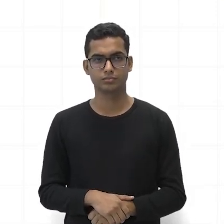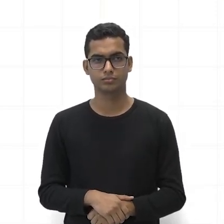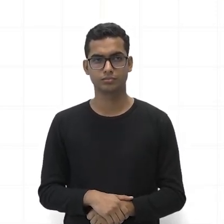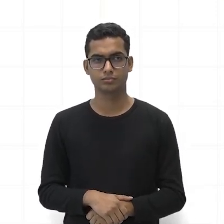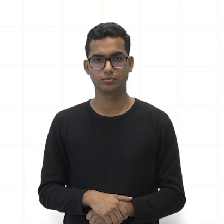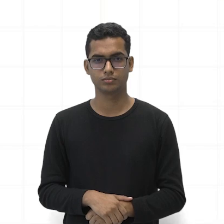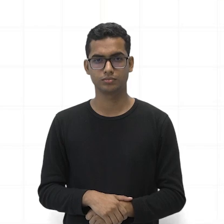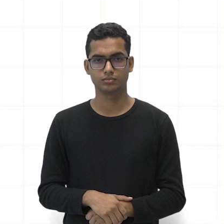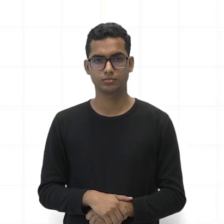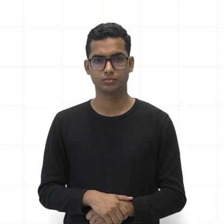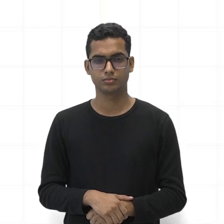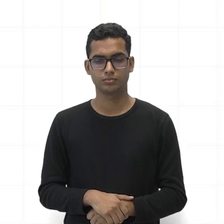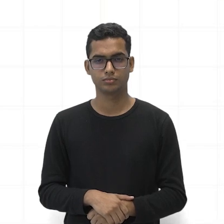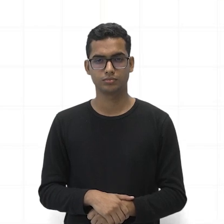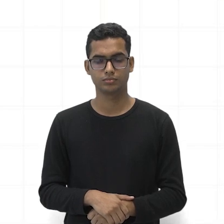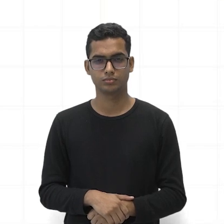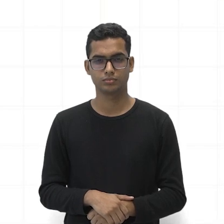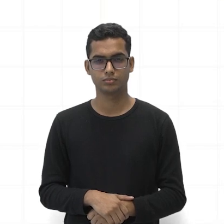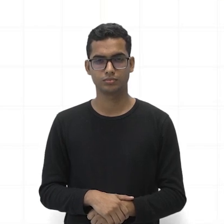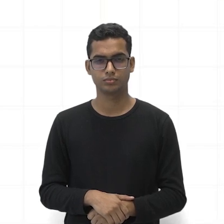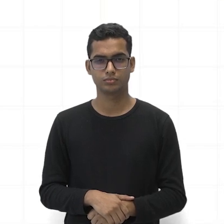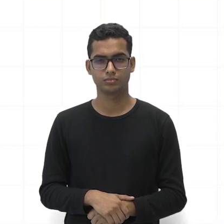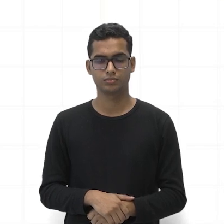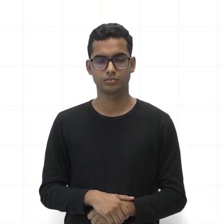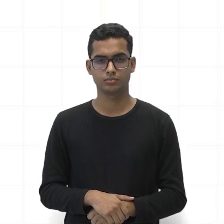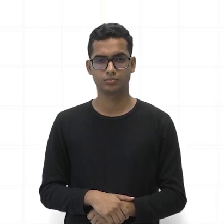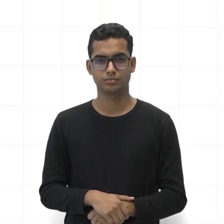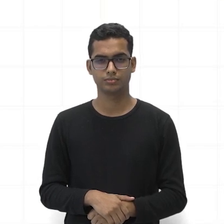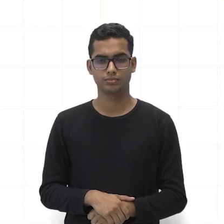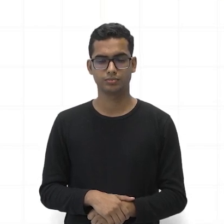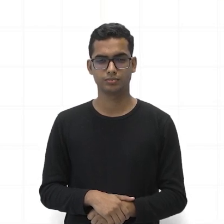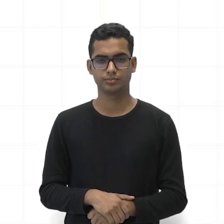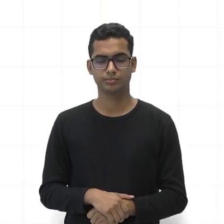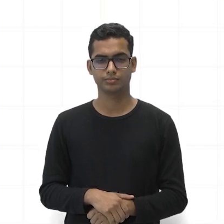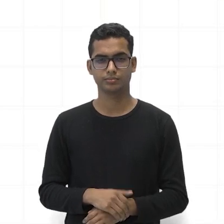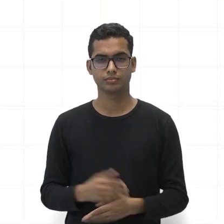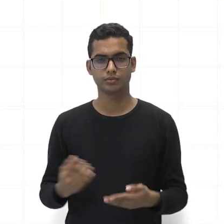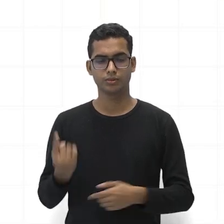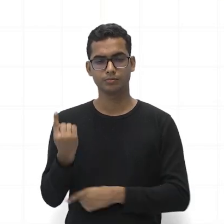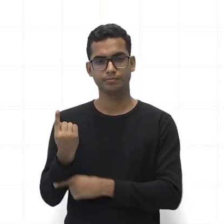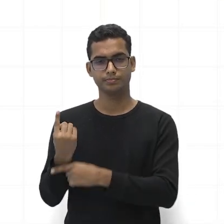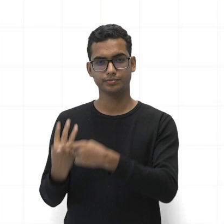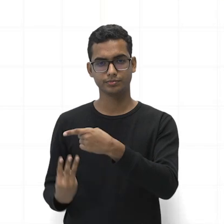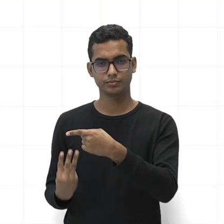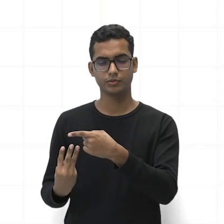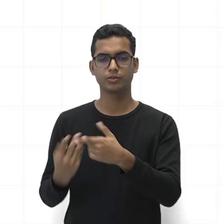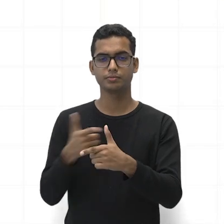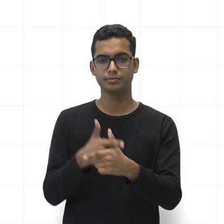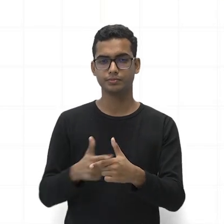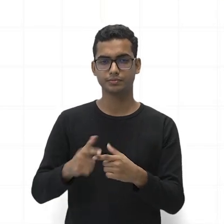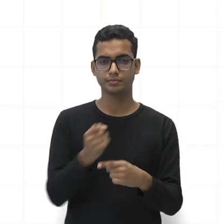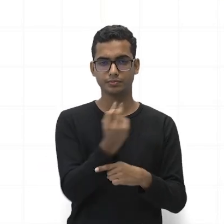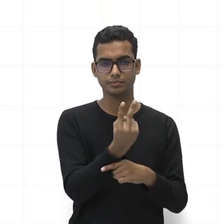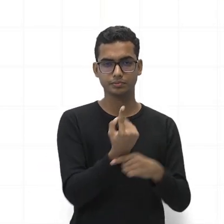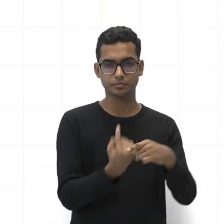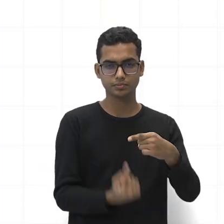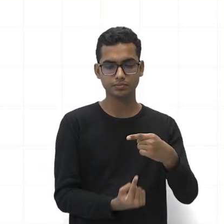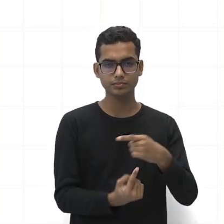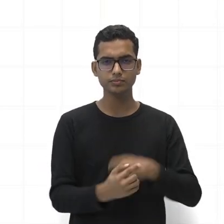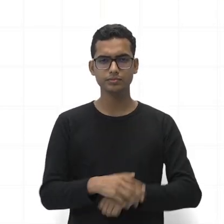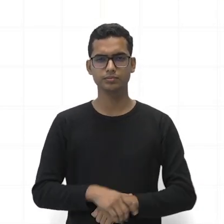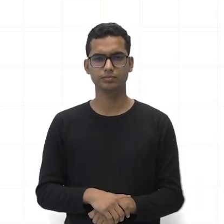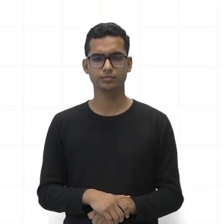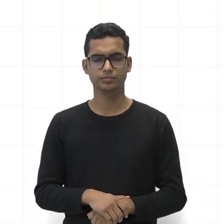2 é igual. Repete a primeira fração. E olha só, multiplica pelo inverso